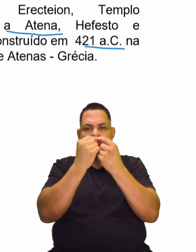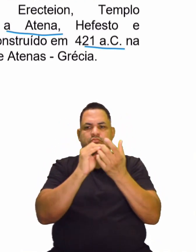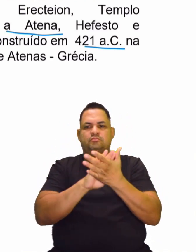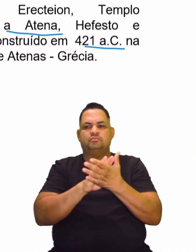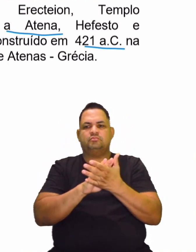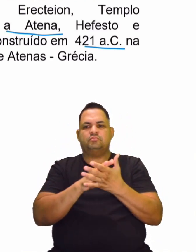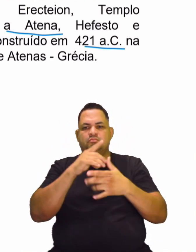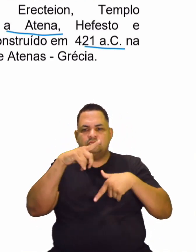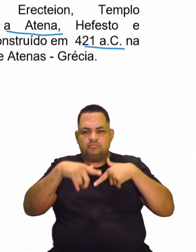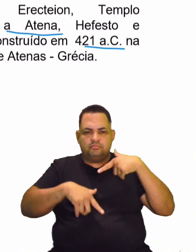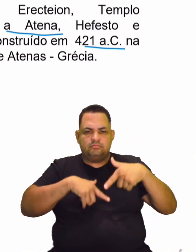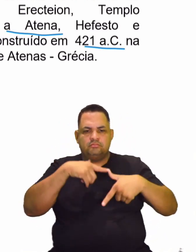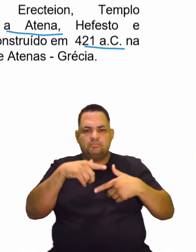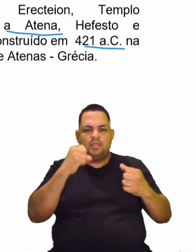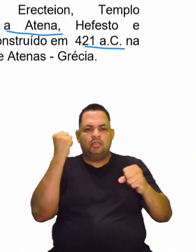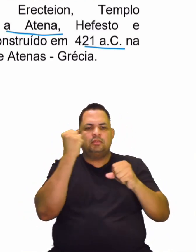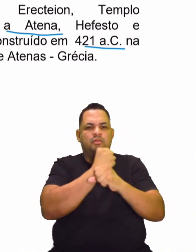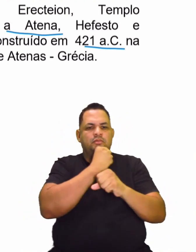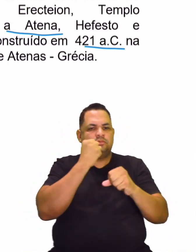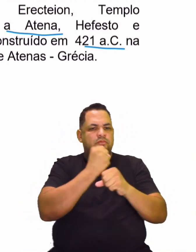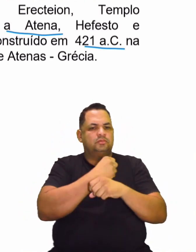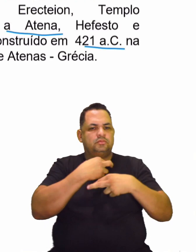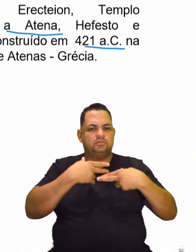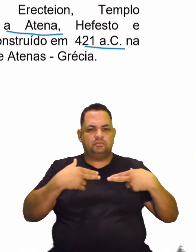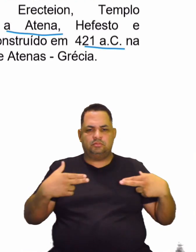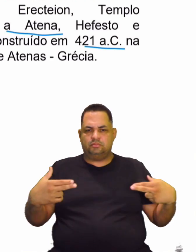nas construções, né?